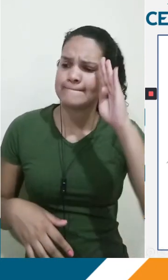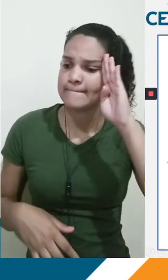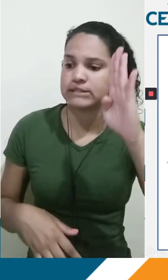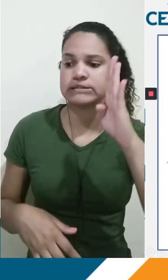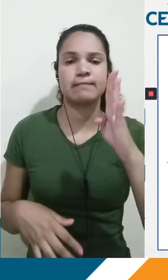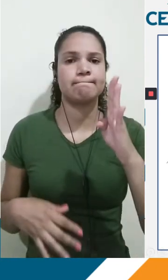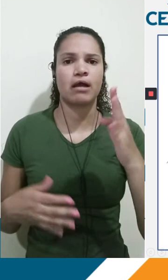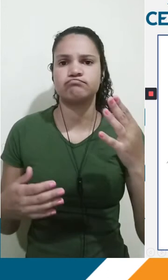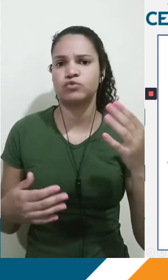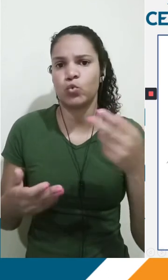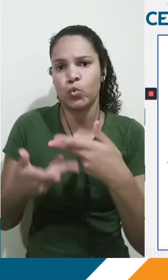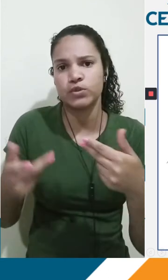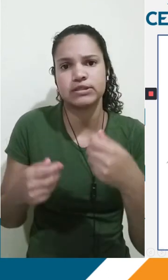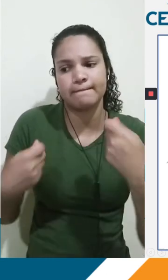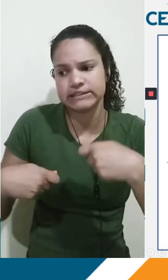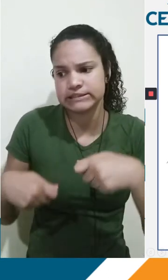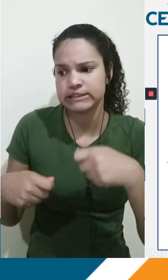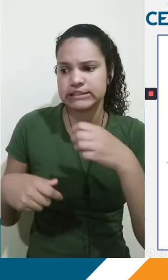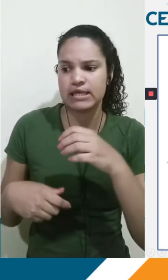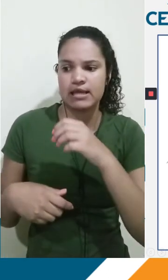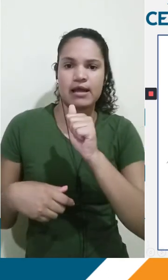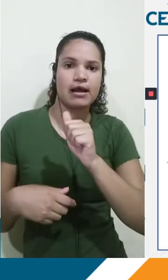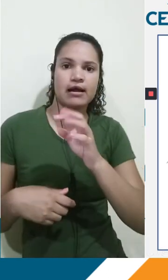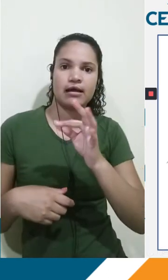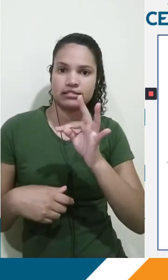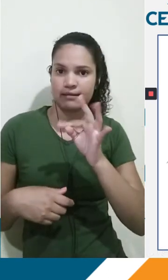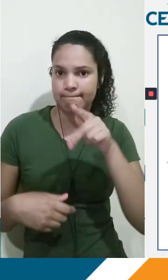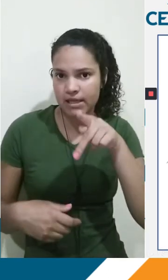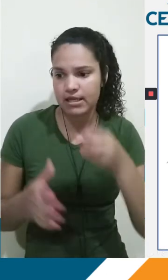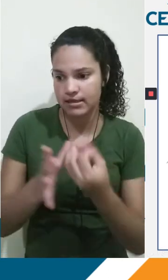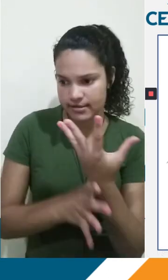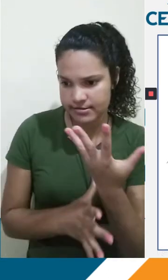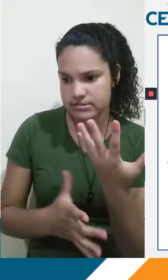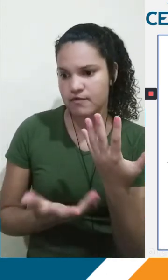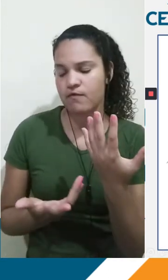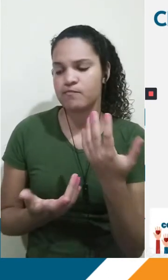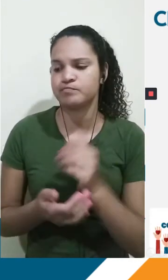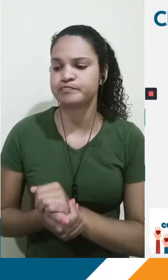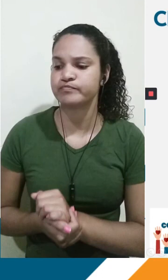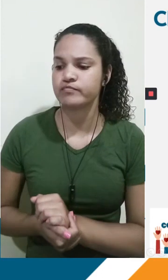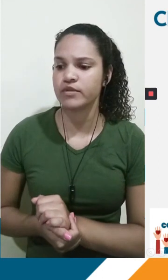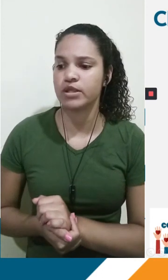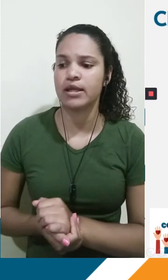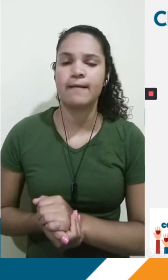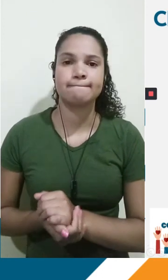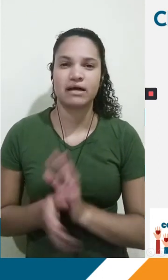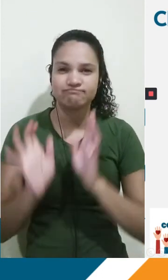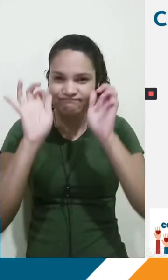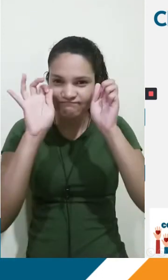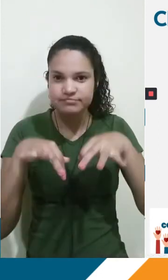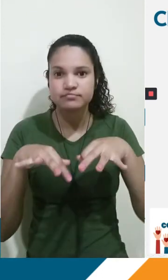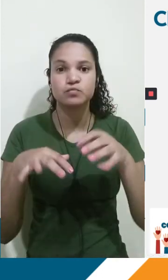para a produção de energia na forma de ATP, da adenosina trifosfato. E para fechar